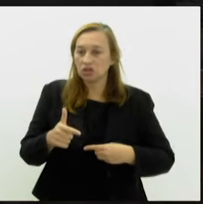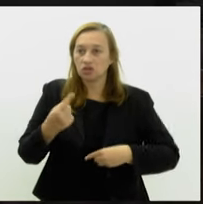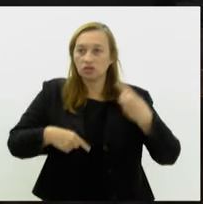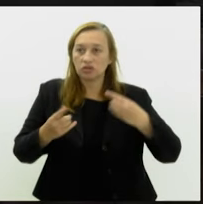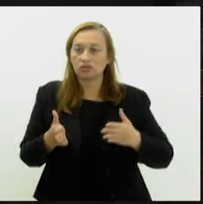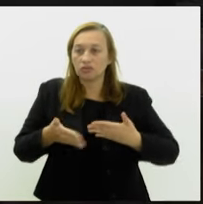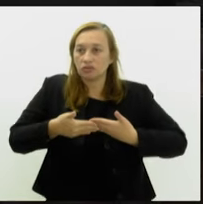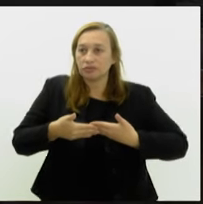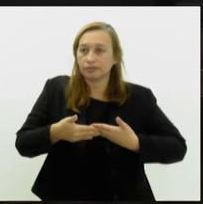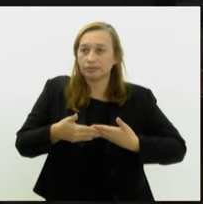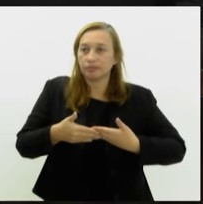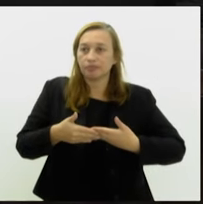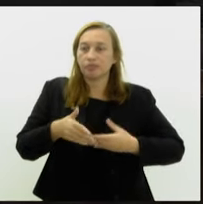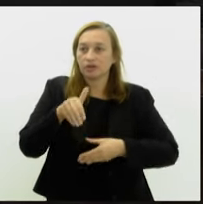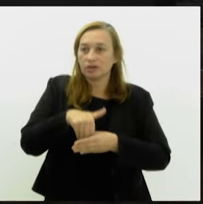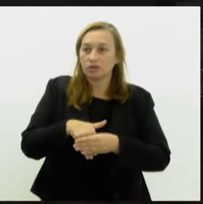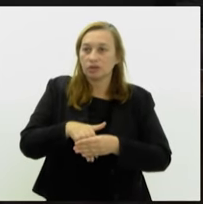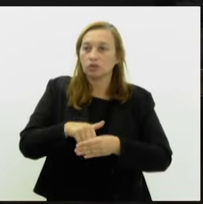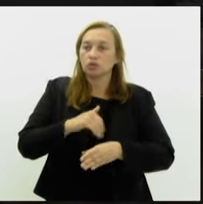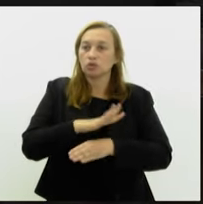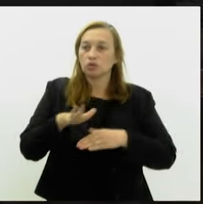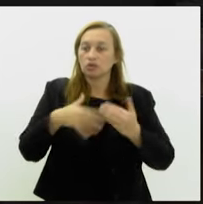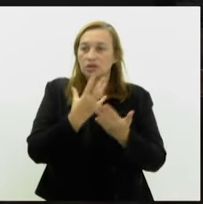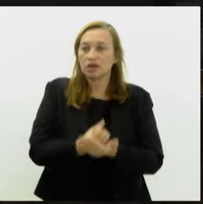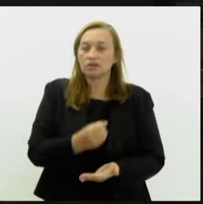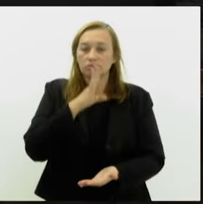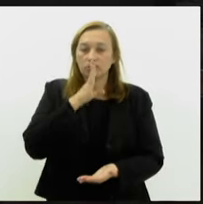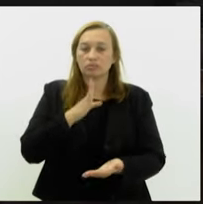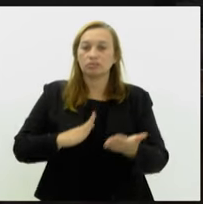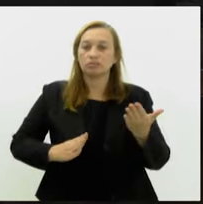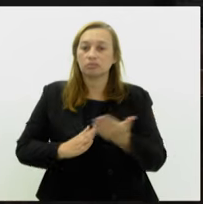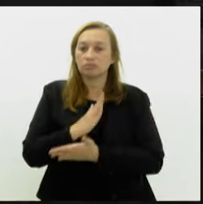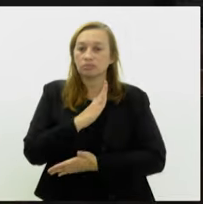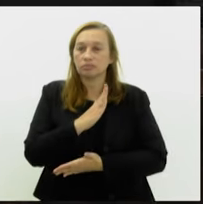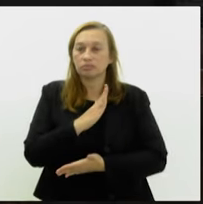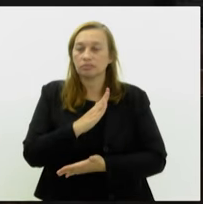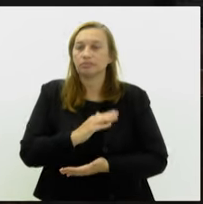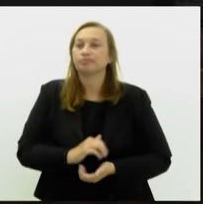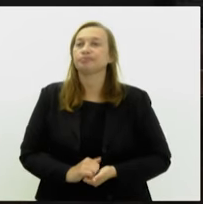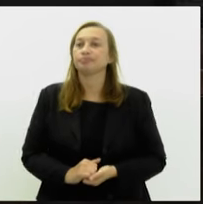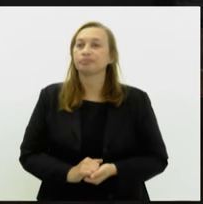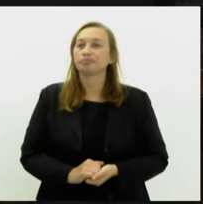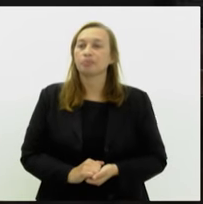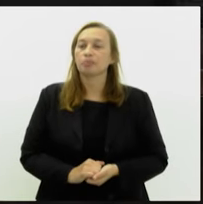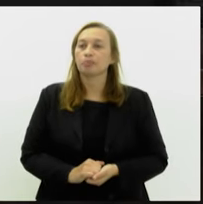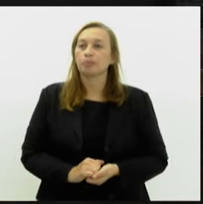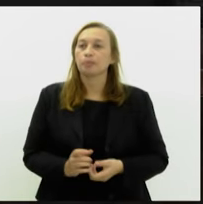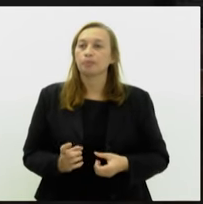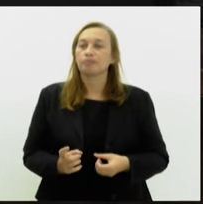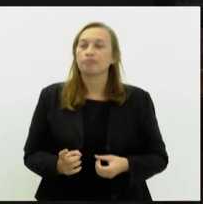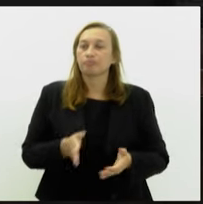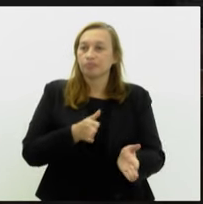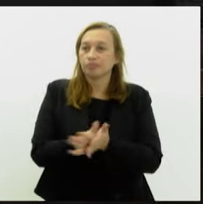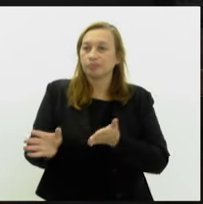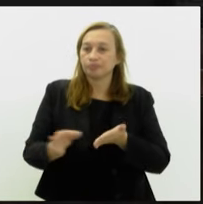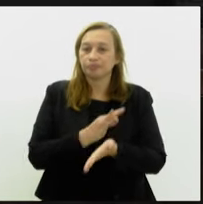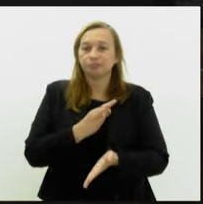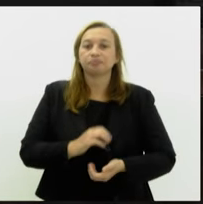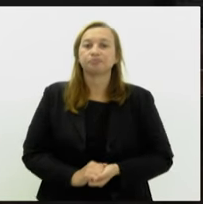discutir, encerrada a discussão. Em votação. Senhores que aprovam, permaneçam como estão. Aprovado, vai a publicação.